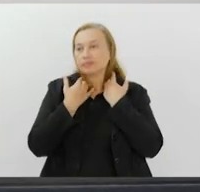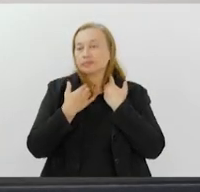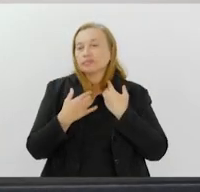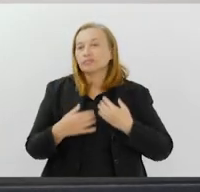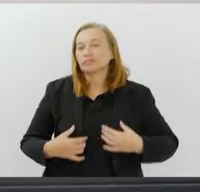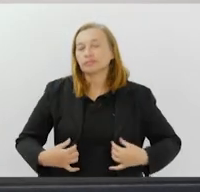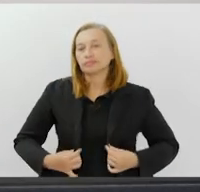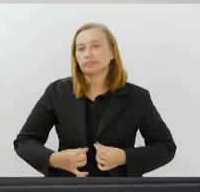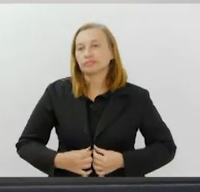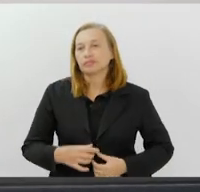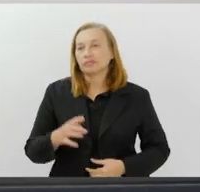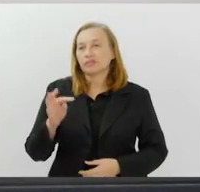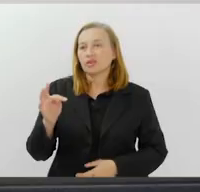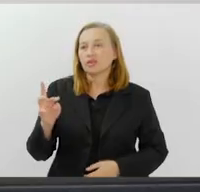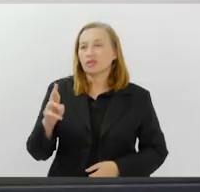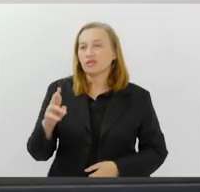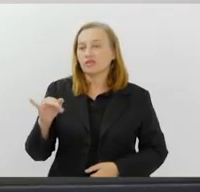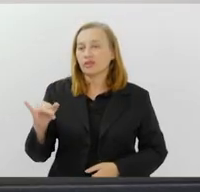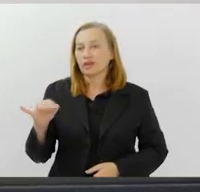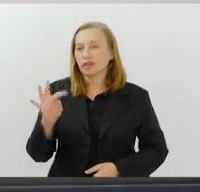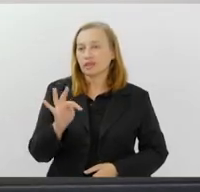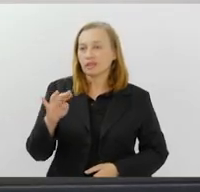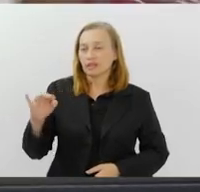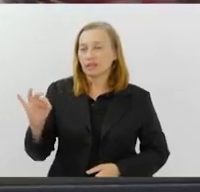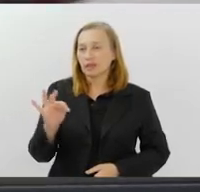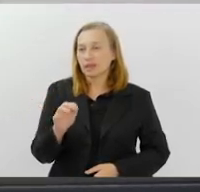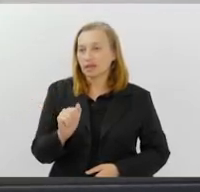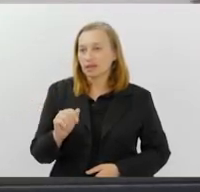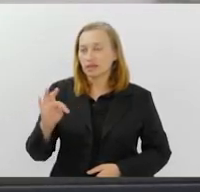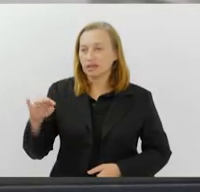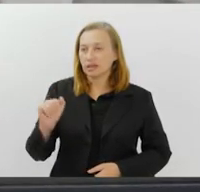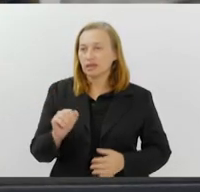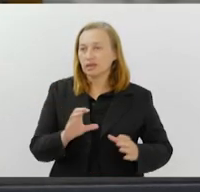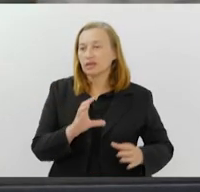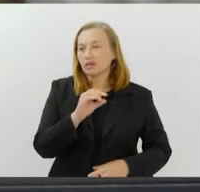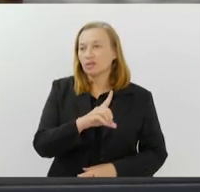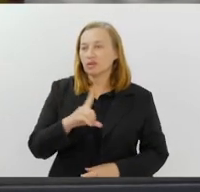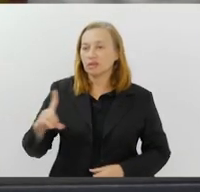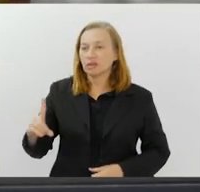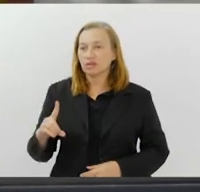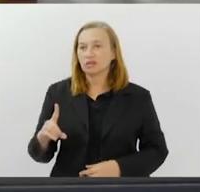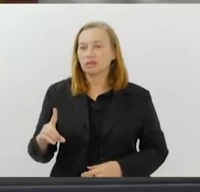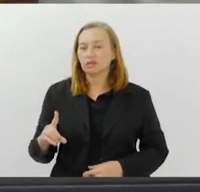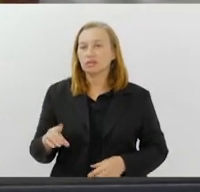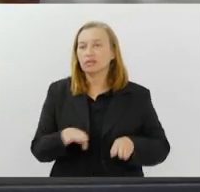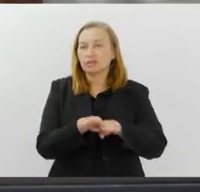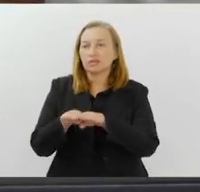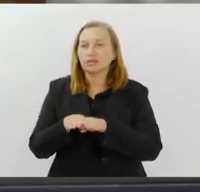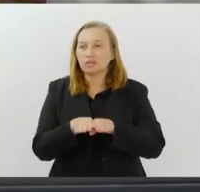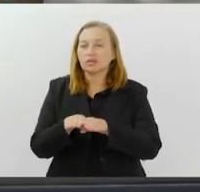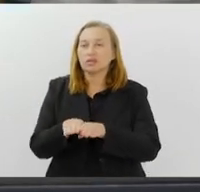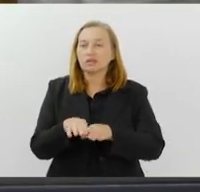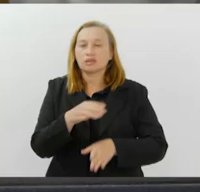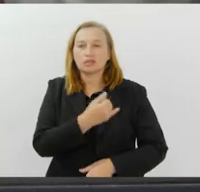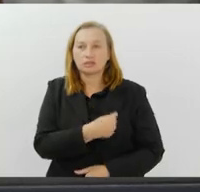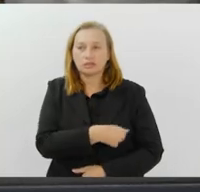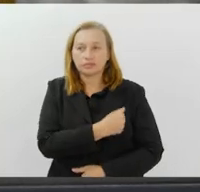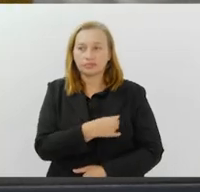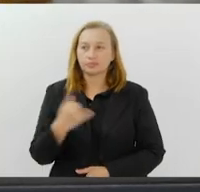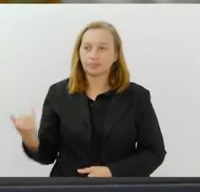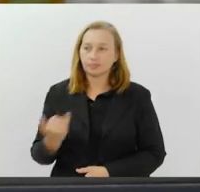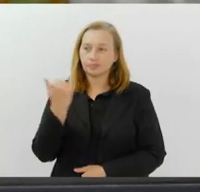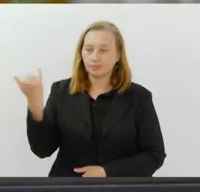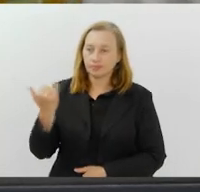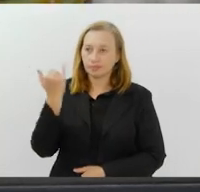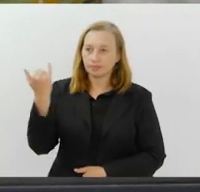o freit que é coordenador da promoção de igualdade São João de Miriti município importante